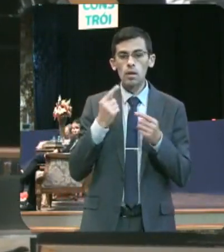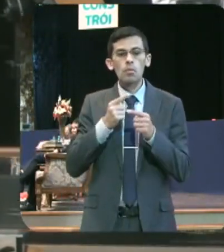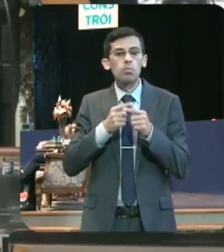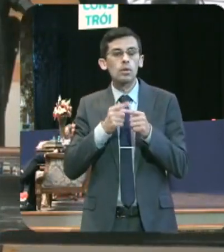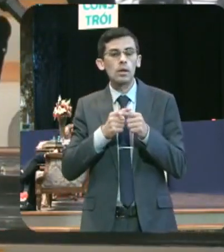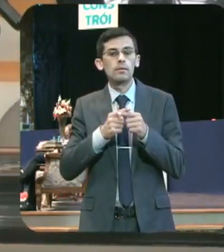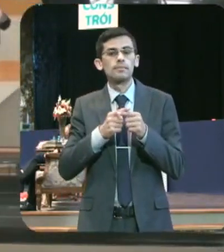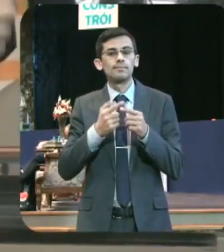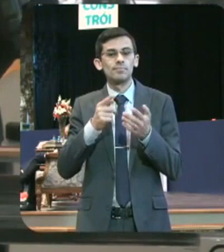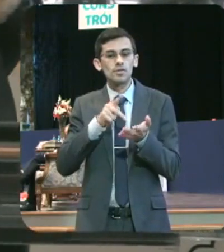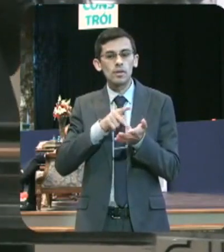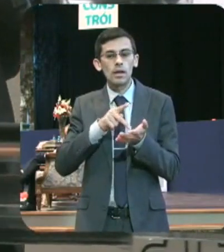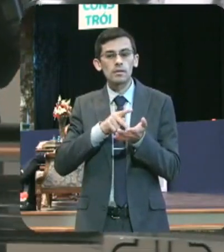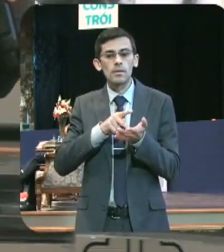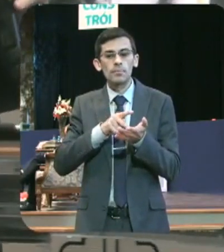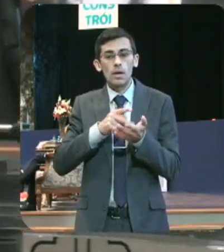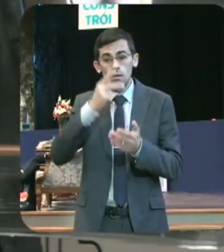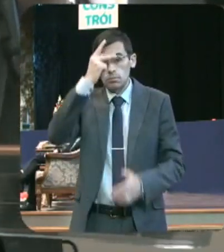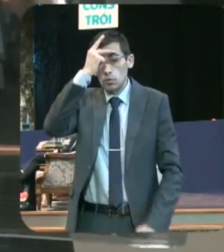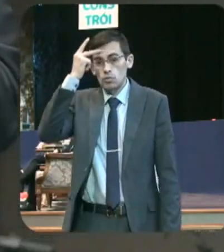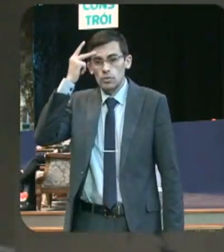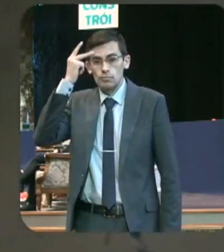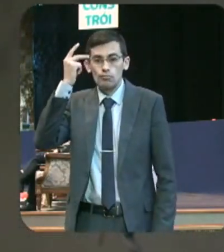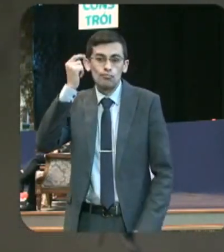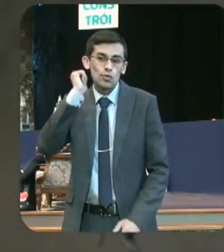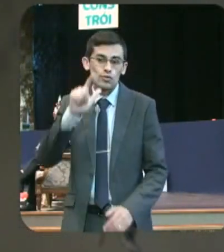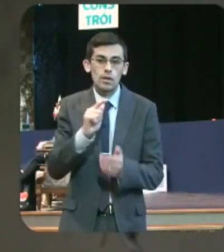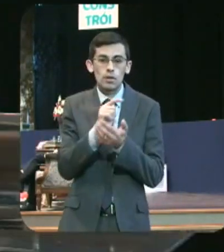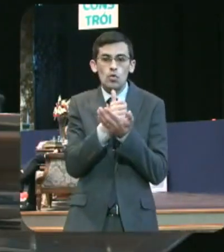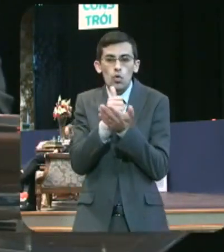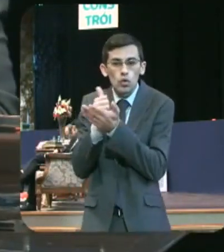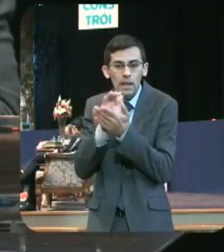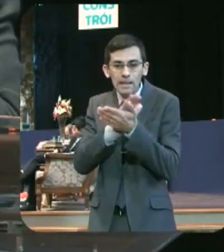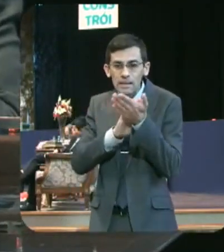porque ninguém consegue controlar